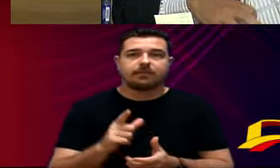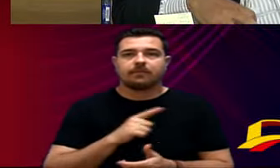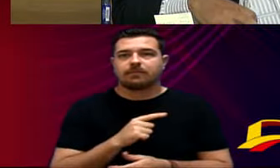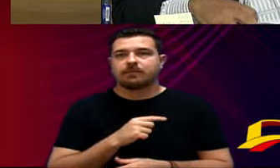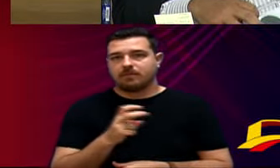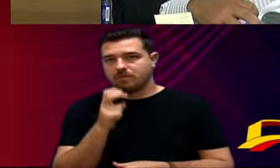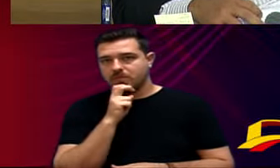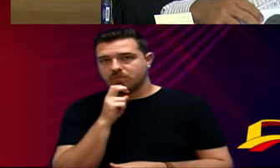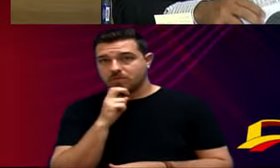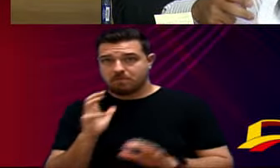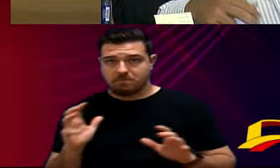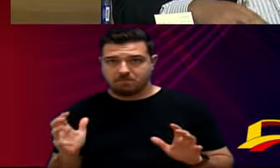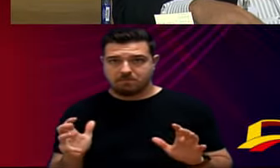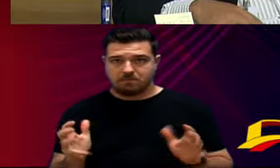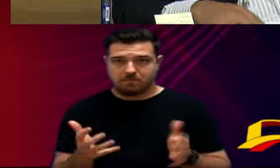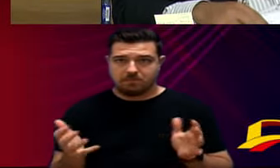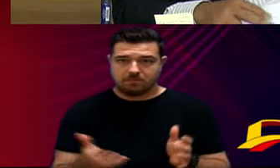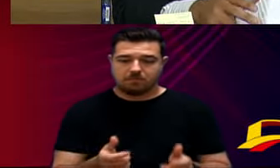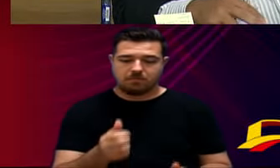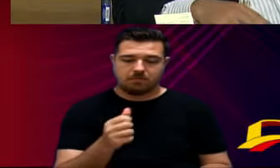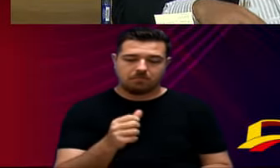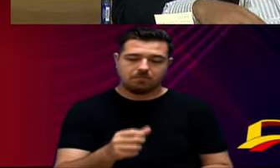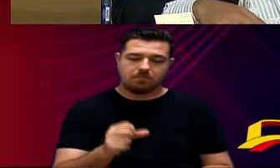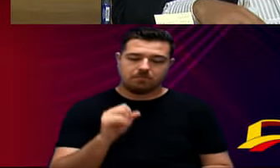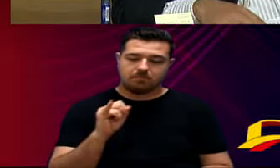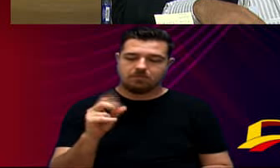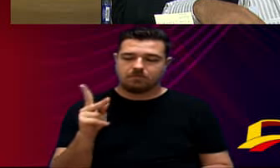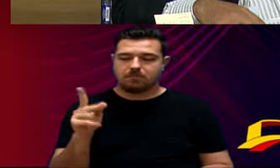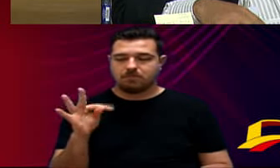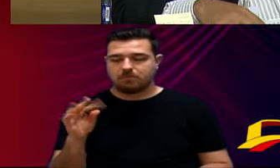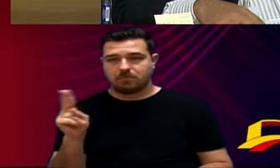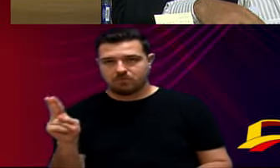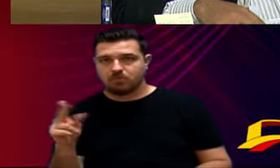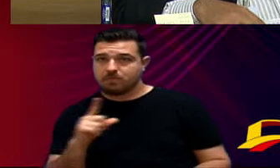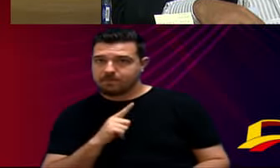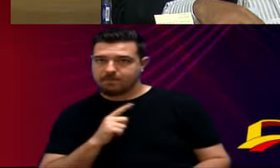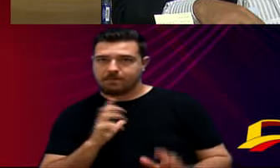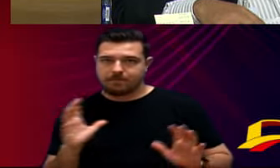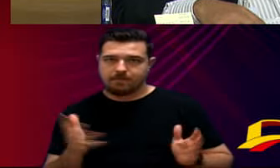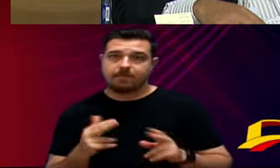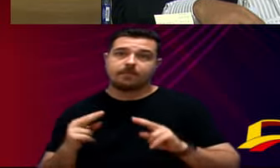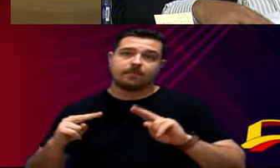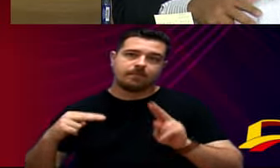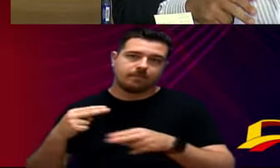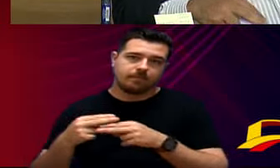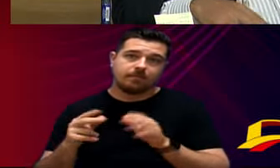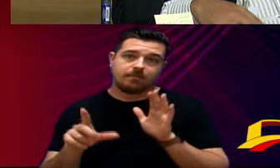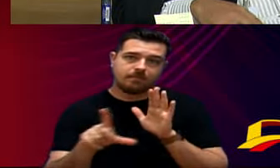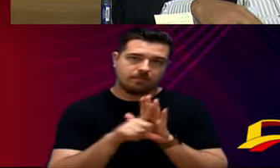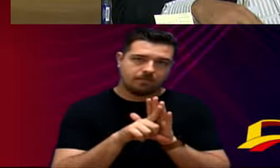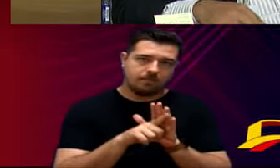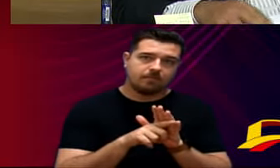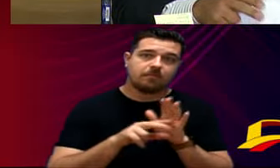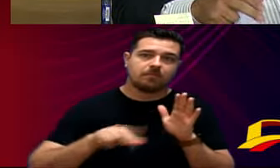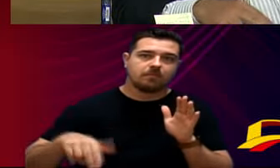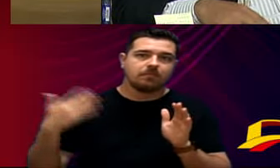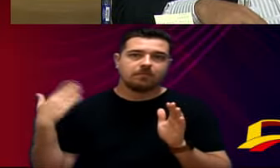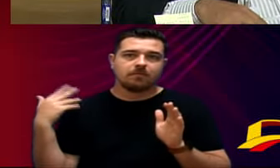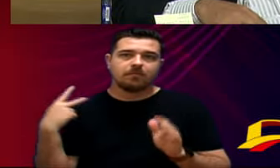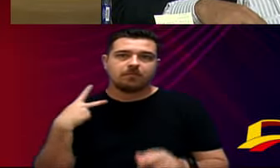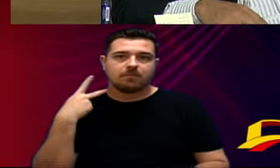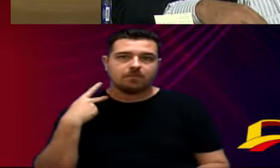né o incentivo do IPTU nós até fizemos uma lei eh para complementar a lei do ex-vereador